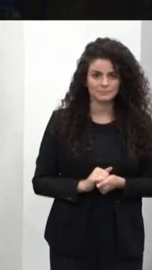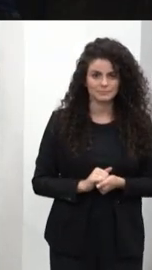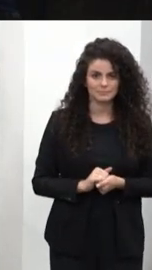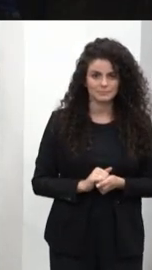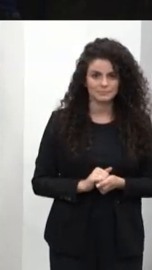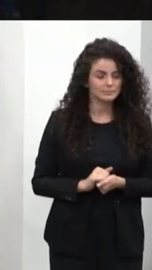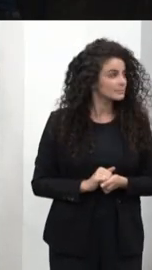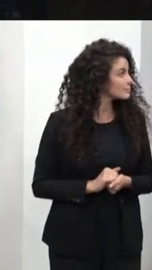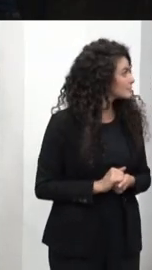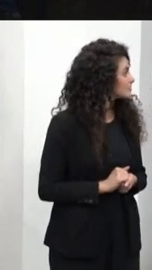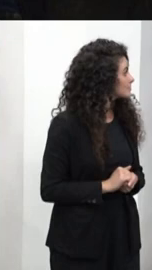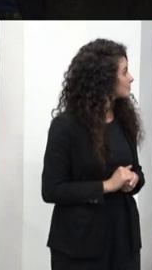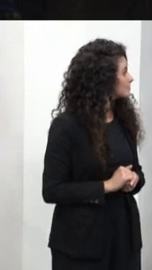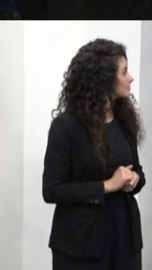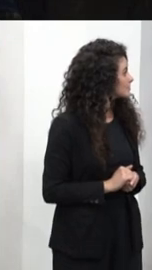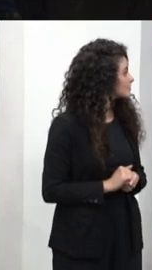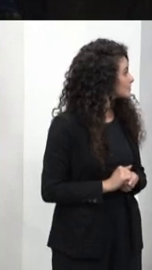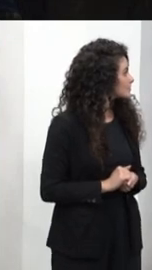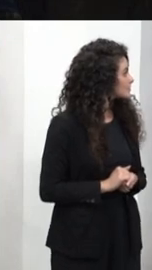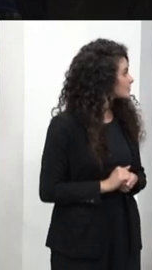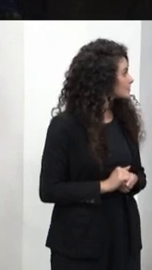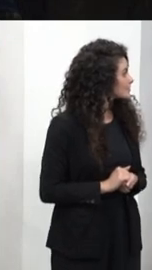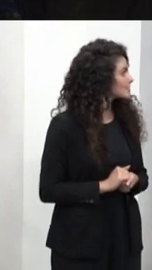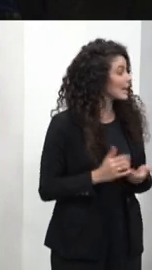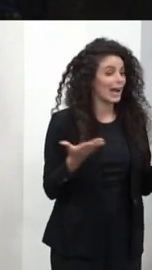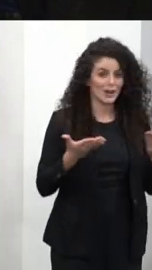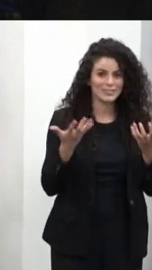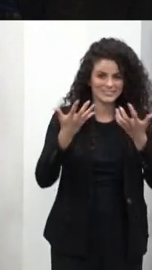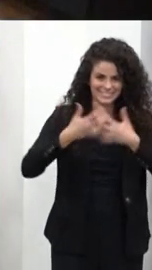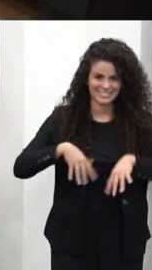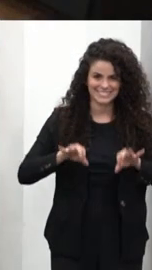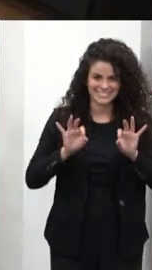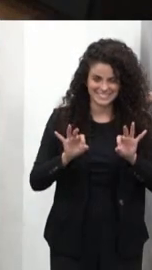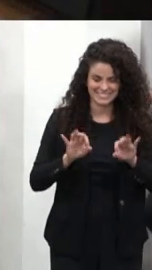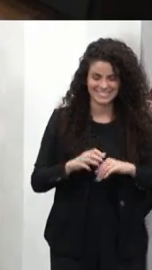nem ela consegue agora foi